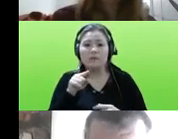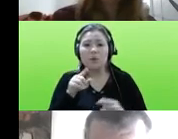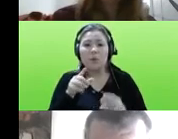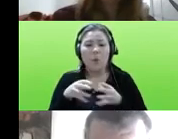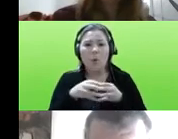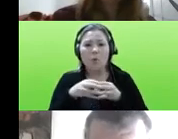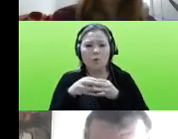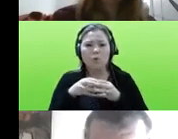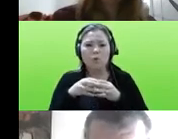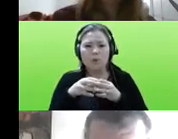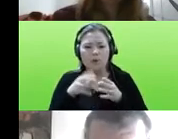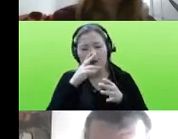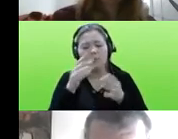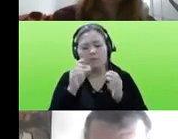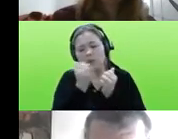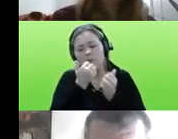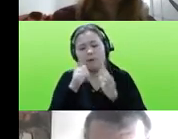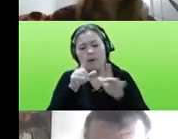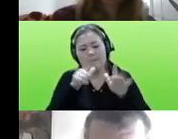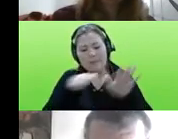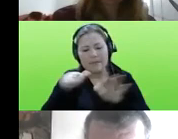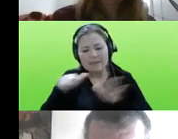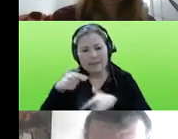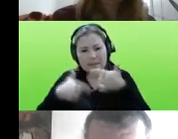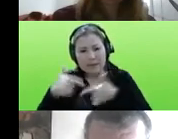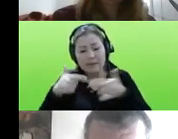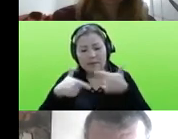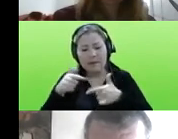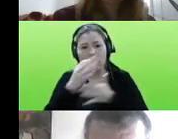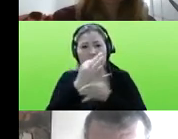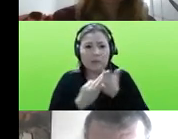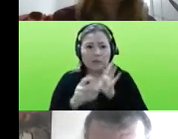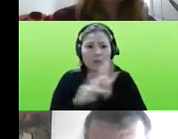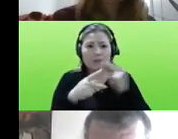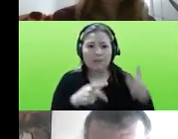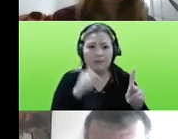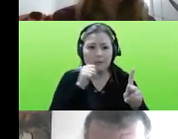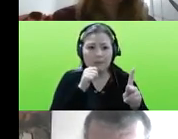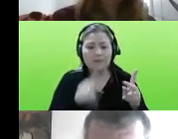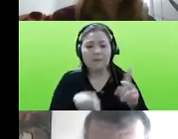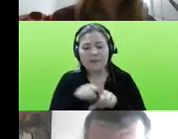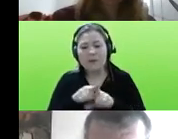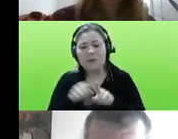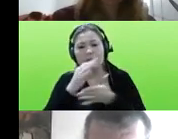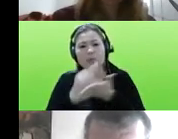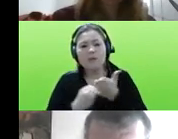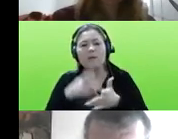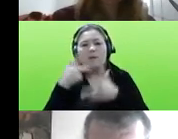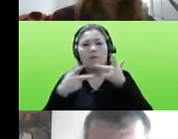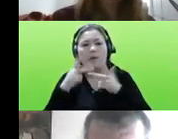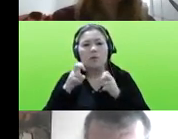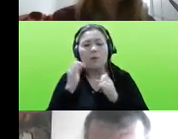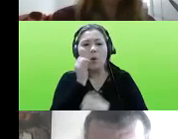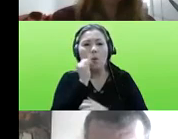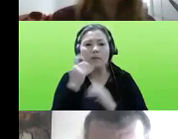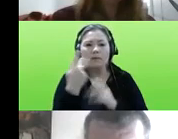de semanas que nós vamos trabalhar aí, nós vamos trabalhar tanto com textos dela, como com textos que comentam as proposições